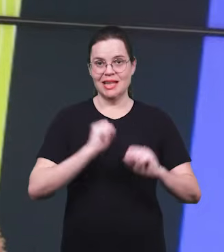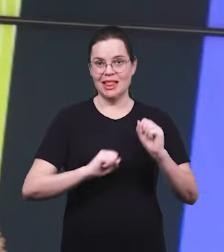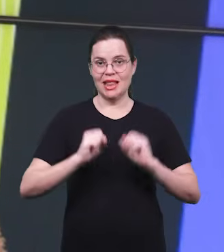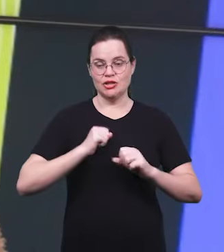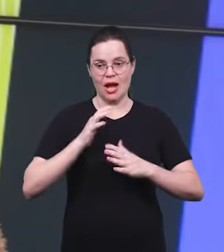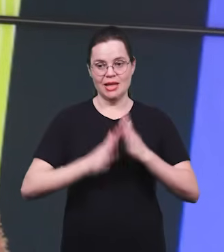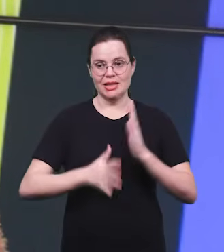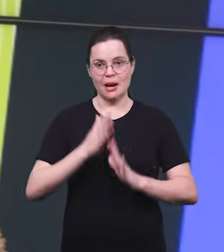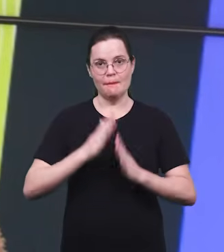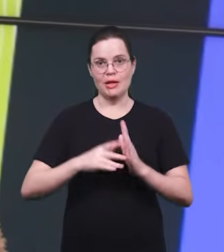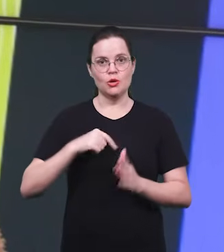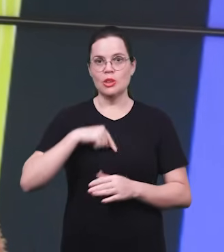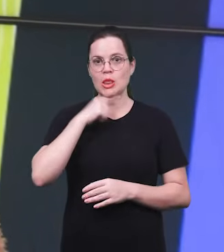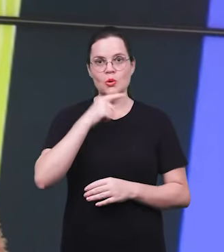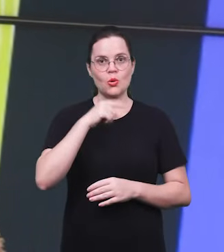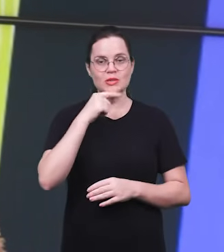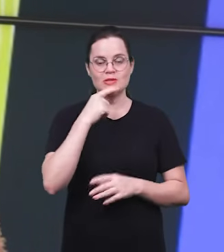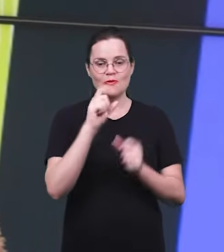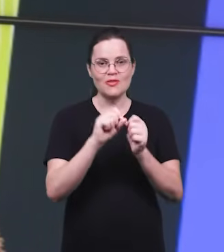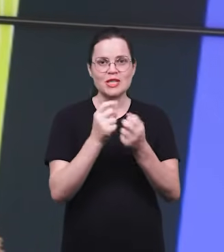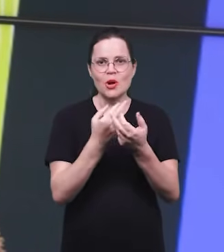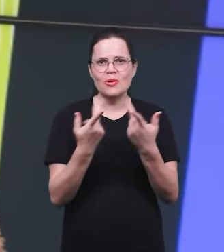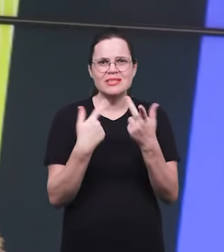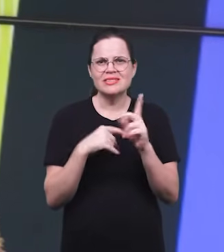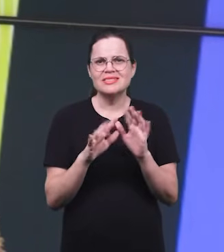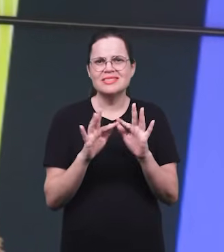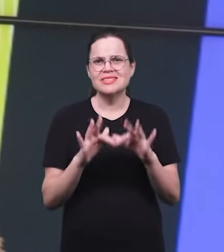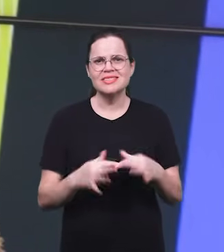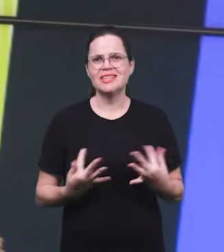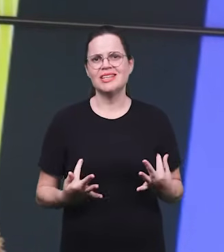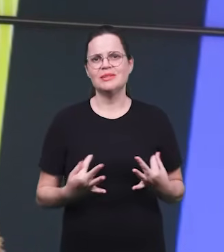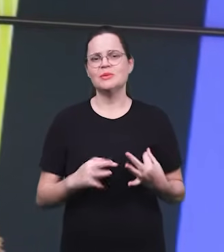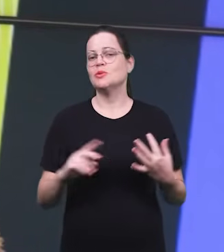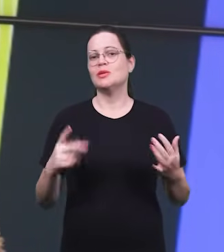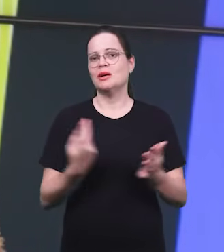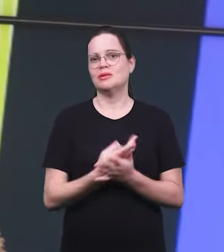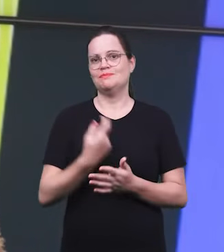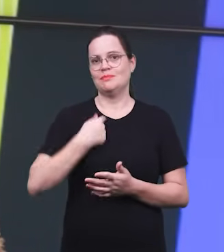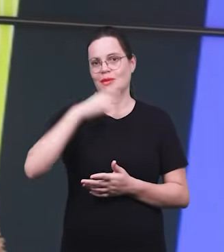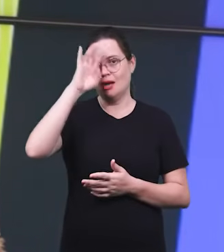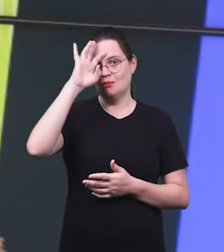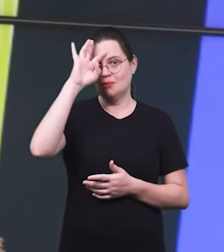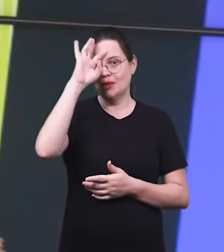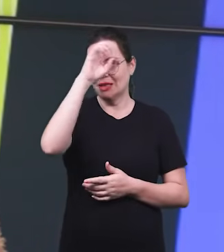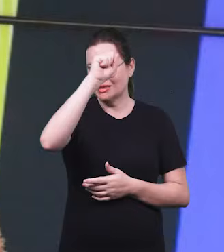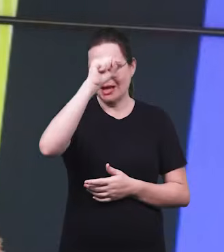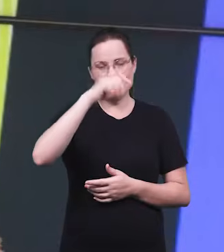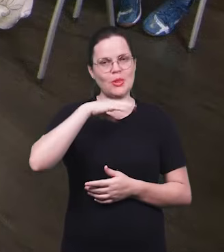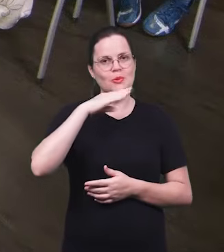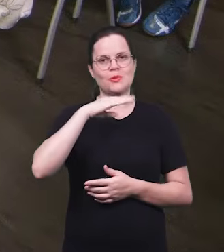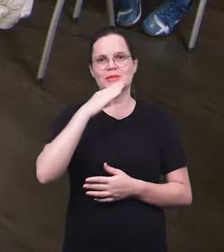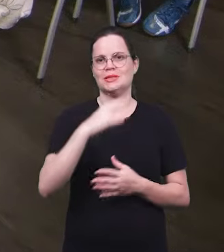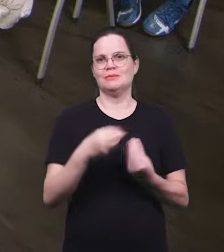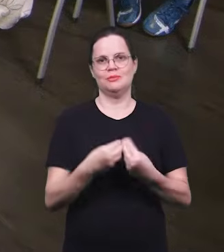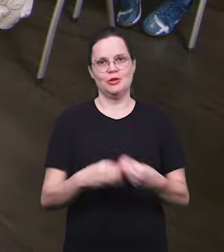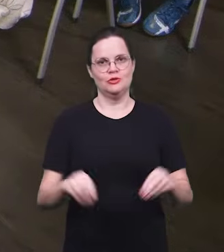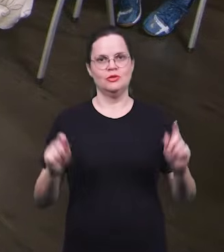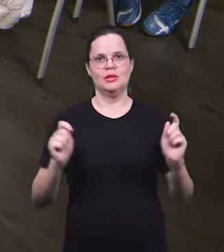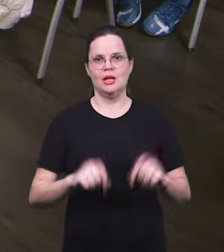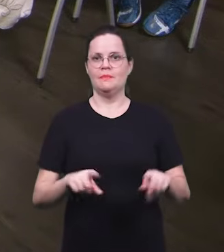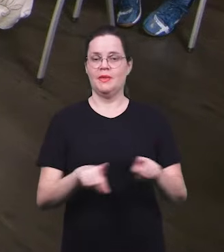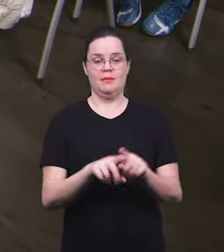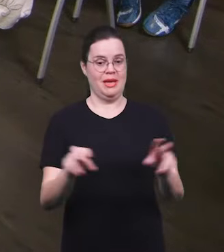a realização de tarefas simples, afeta justamente o quê? A aprendizagem. Ela prejudica